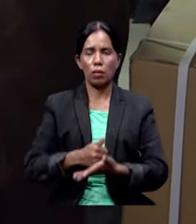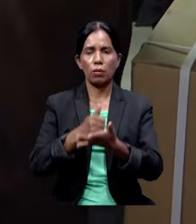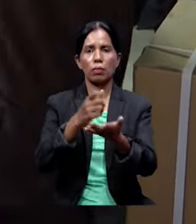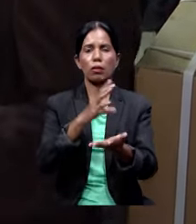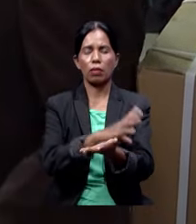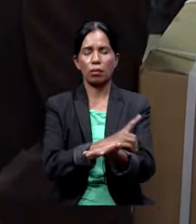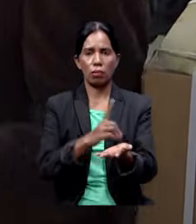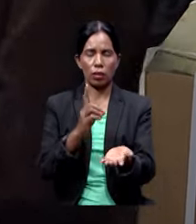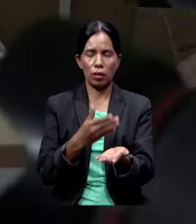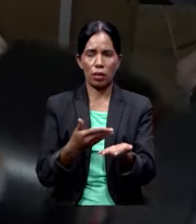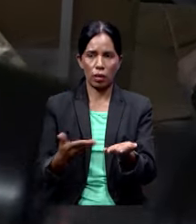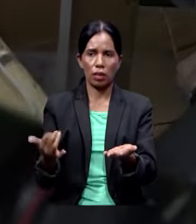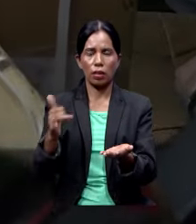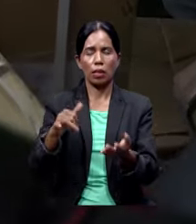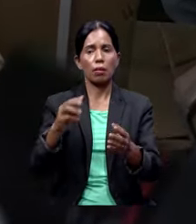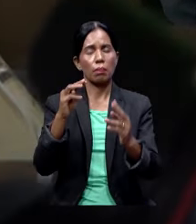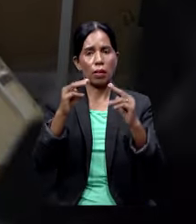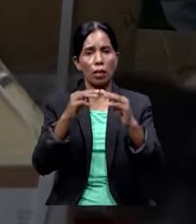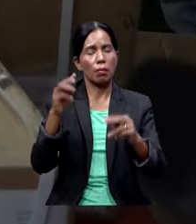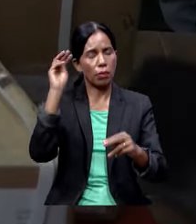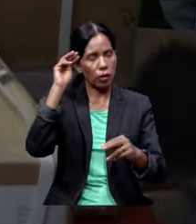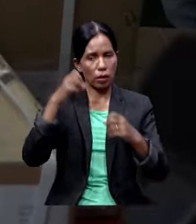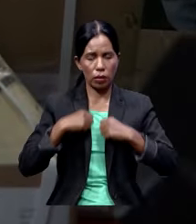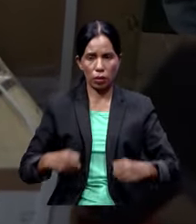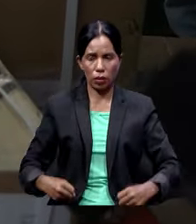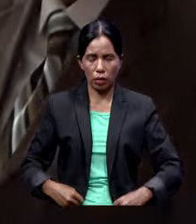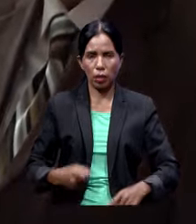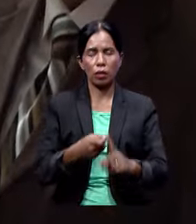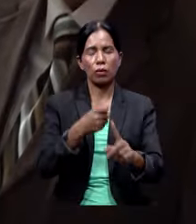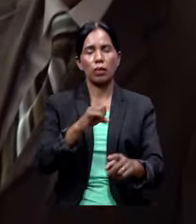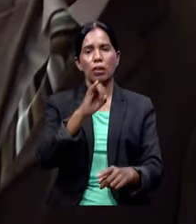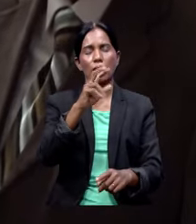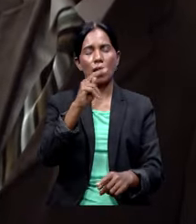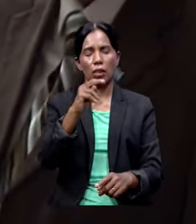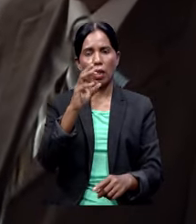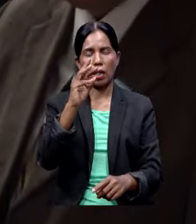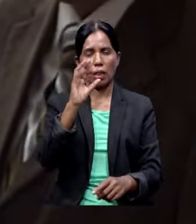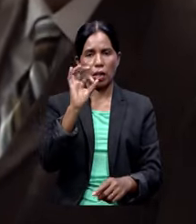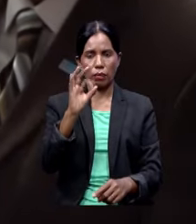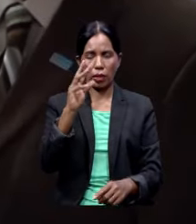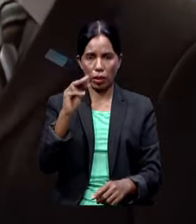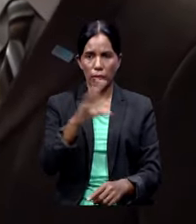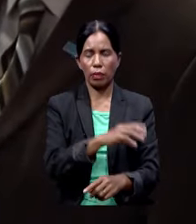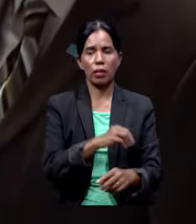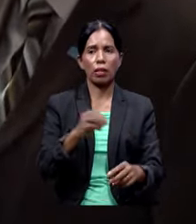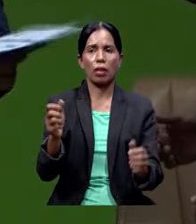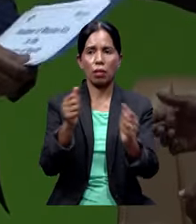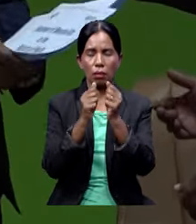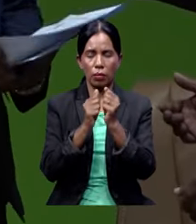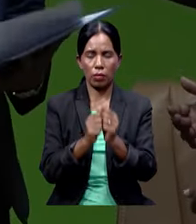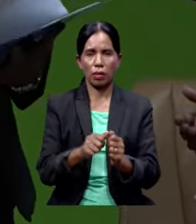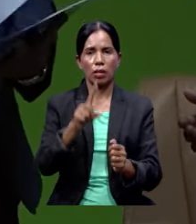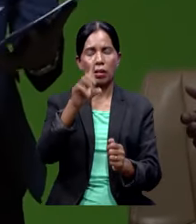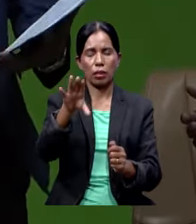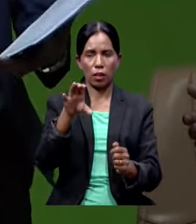medicamento emergência ba Ministério Saúde, li Rusi Instituto Nacional Farmácia no produto medicamento, ha mutuk item atu